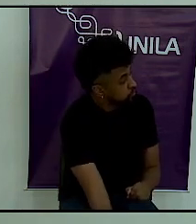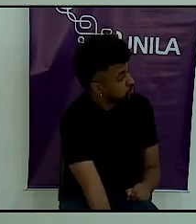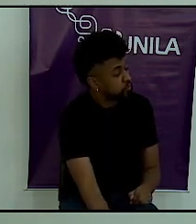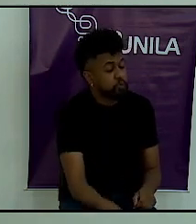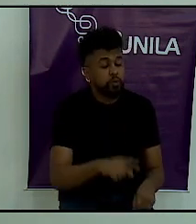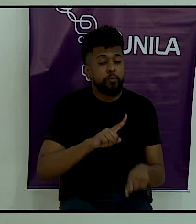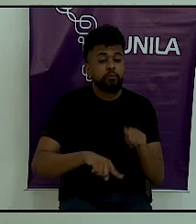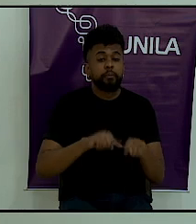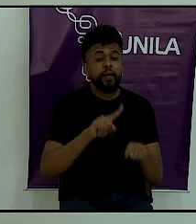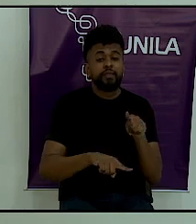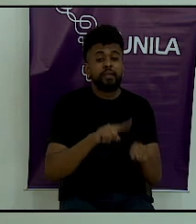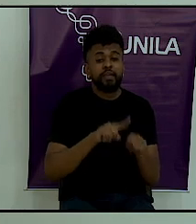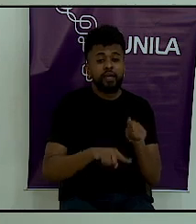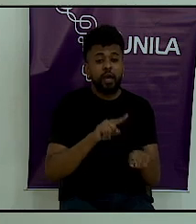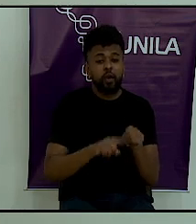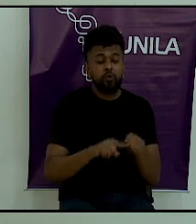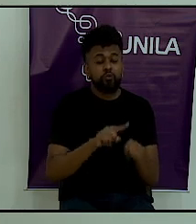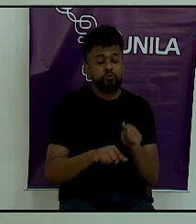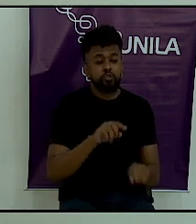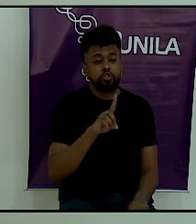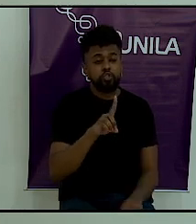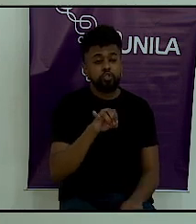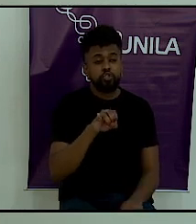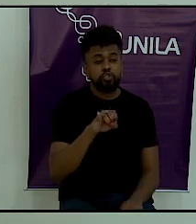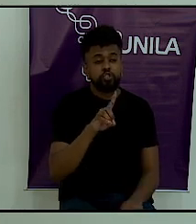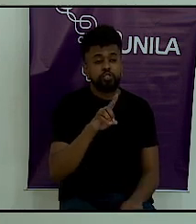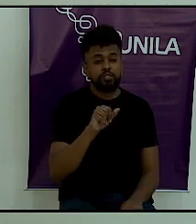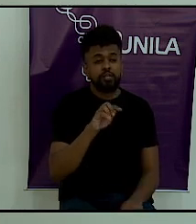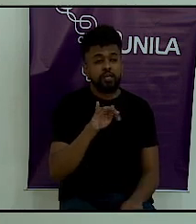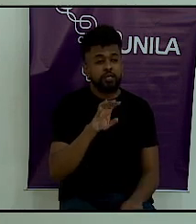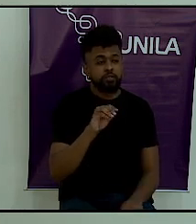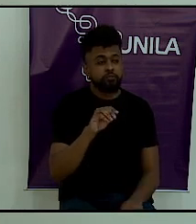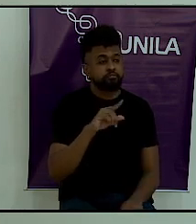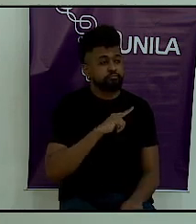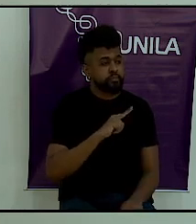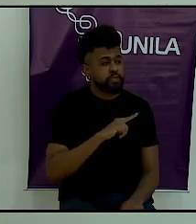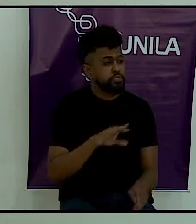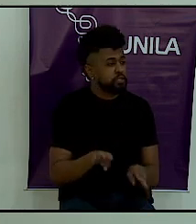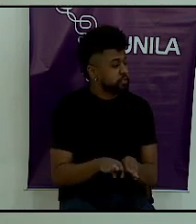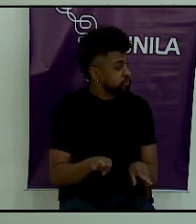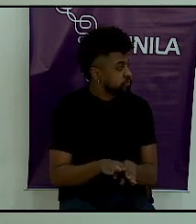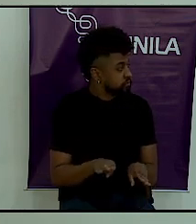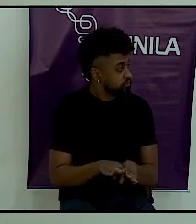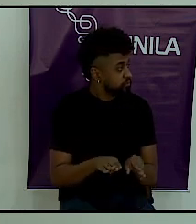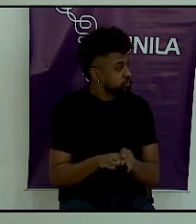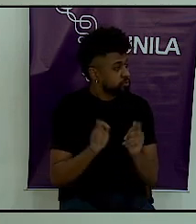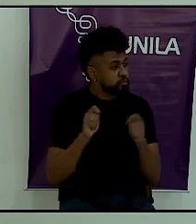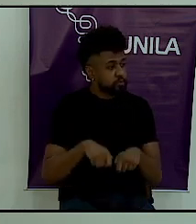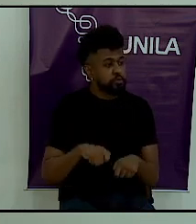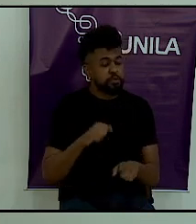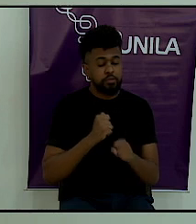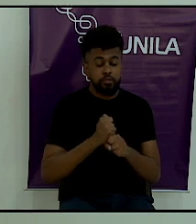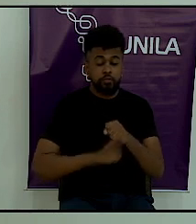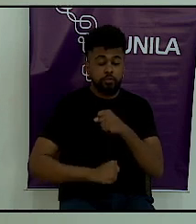material didático. E a gente já tem algumas coisas em andamento, já tem compras do orçamento participativo do ano